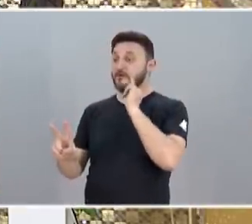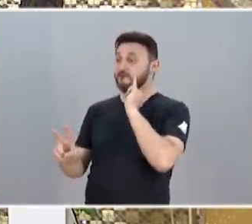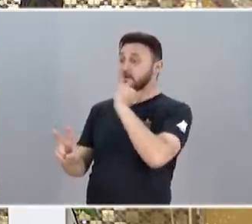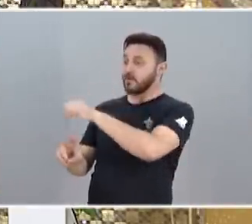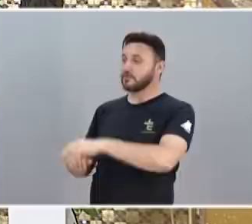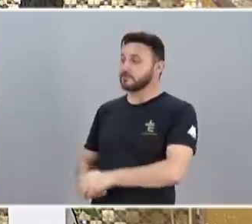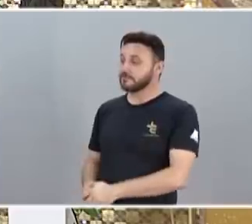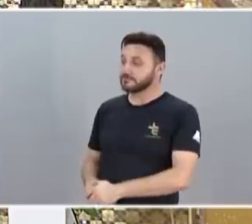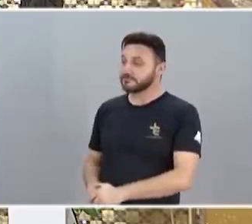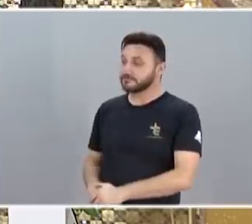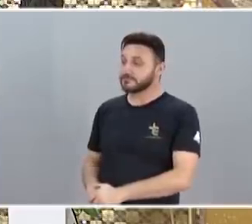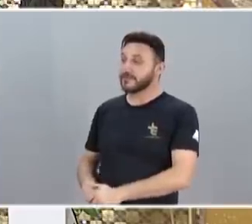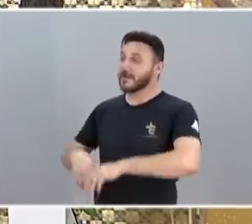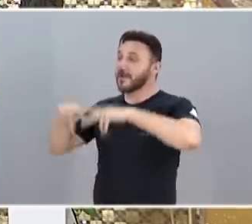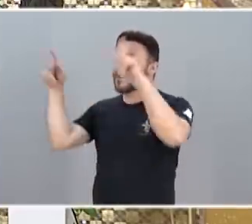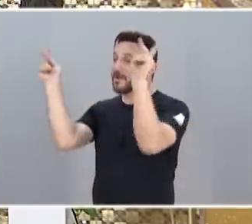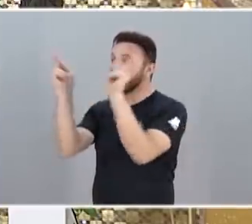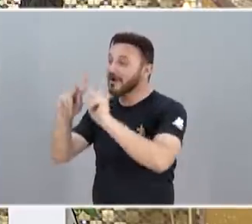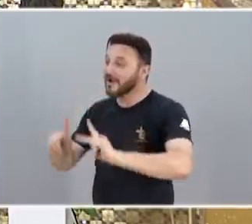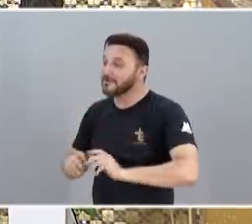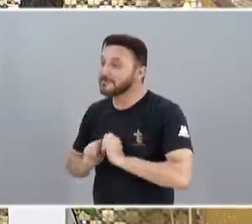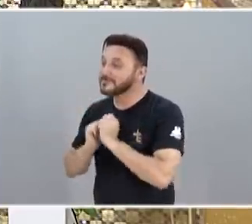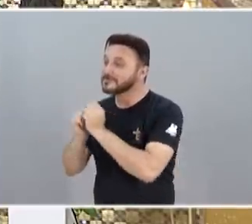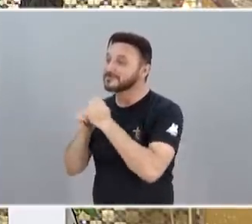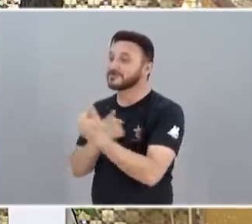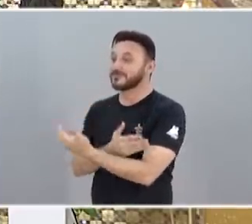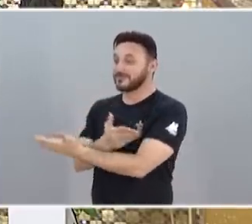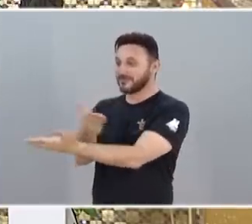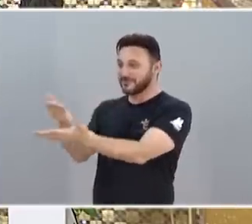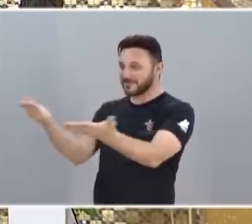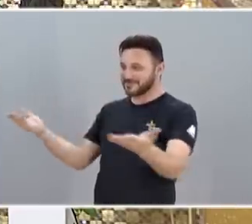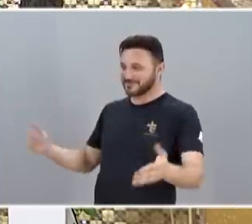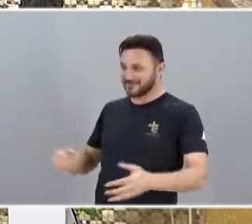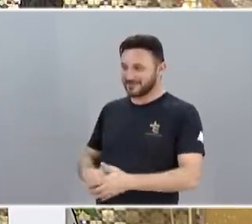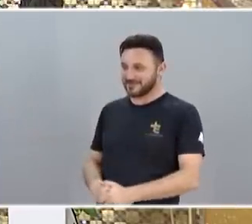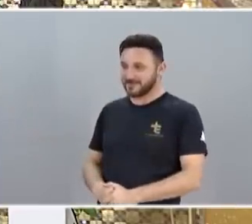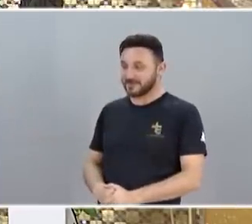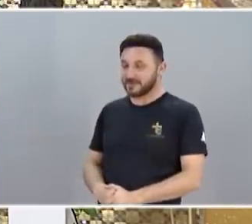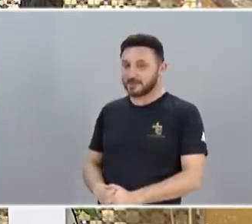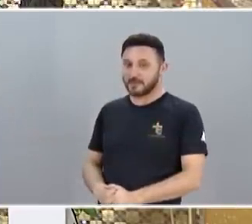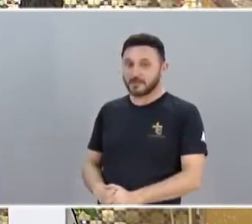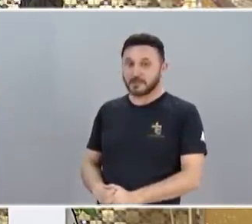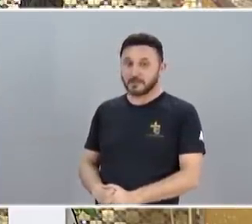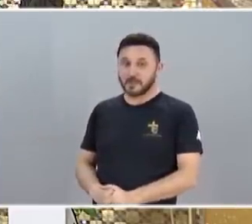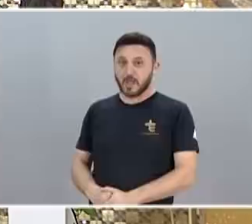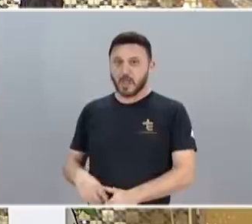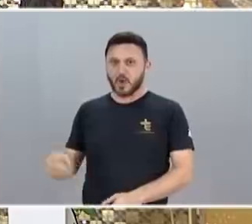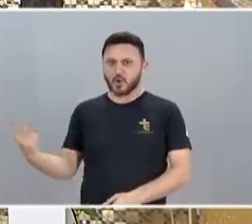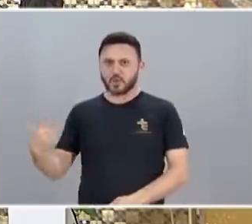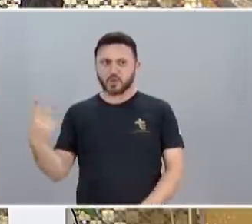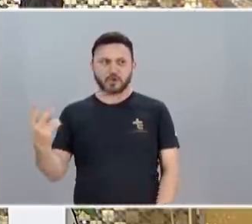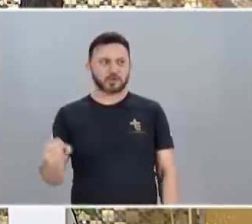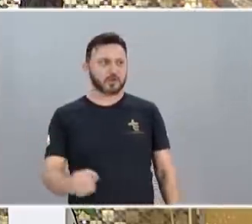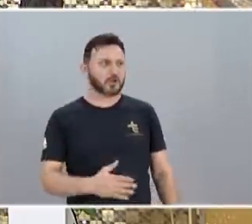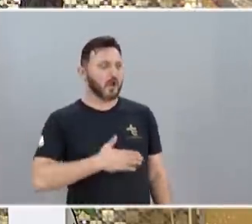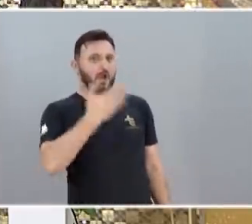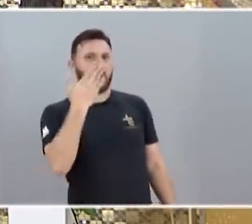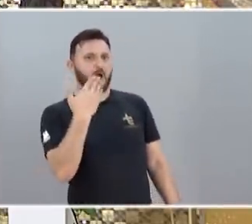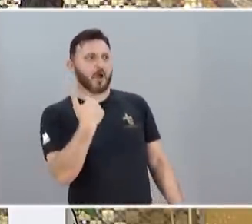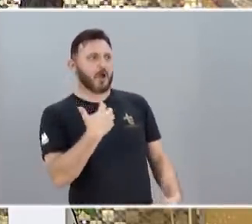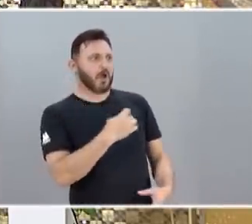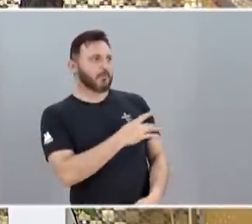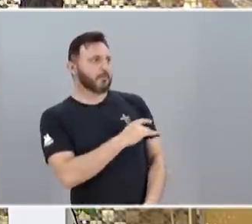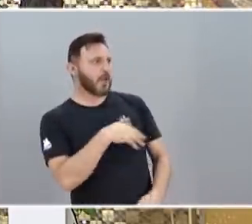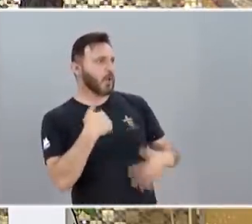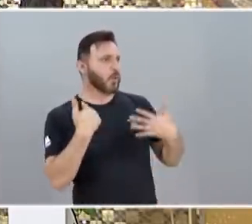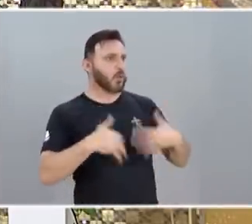disse: a paz esteja convosco. Eles ficaram assustados e cheios de